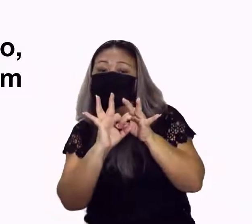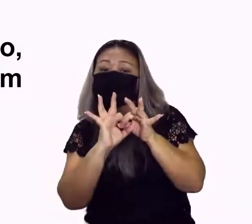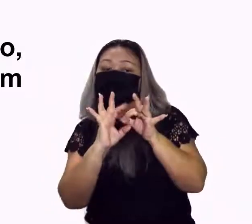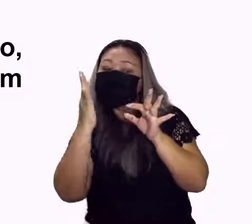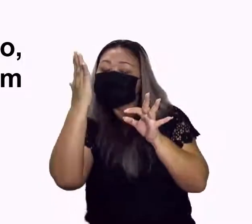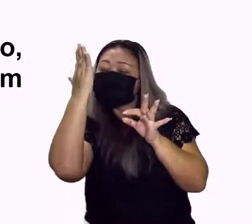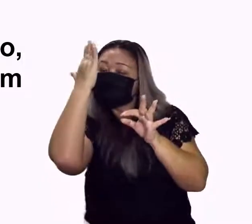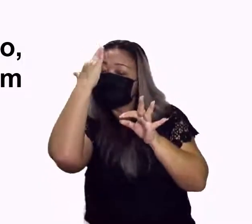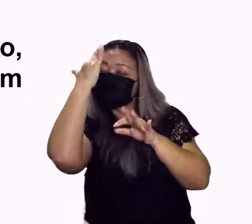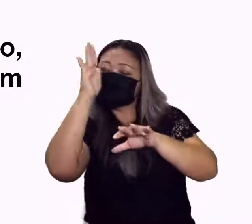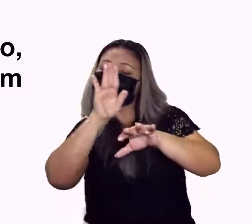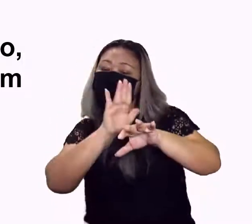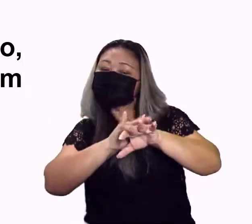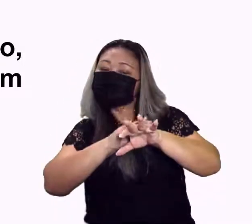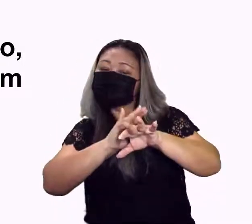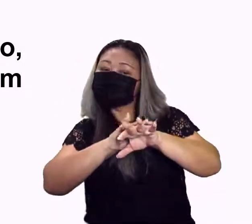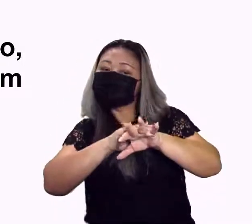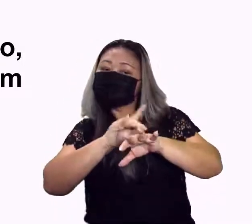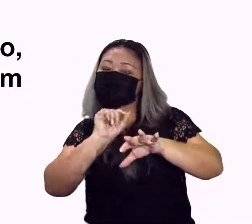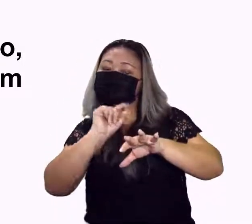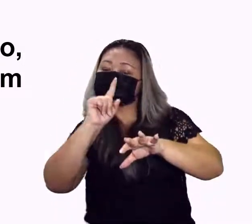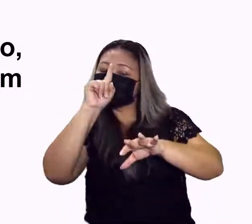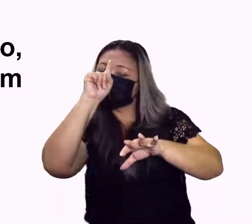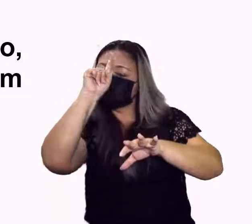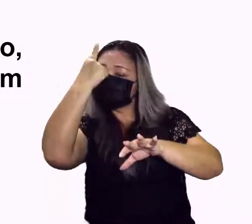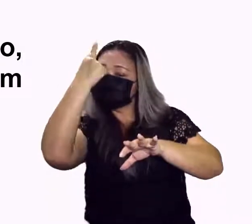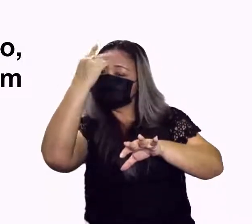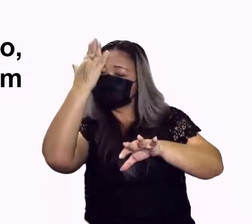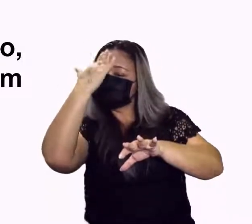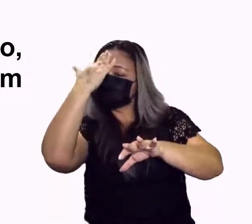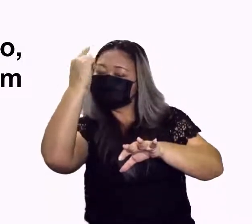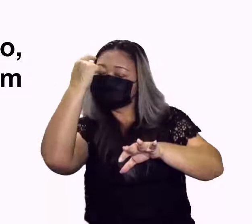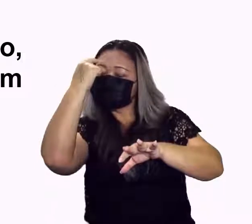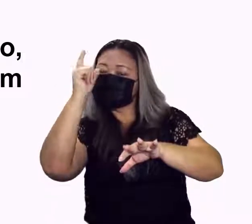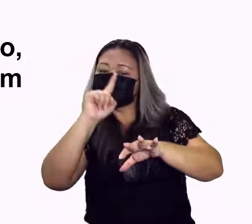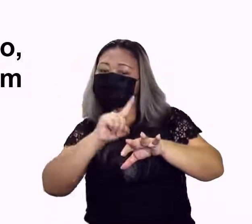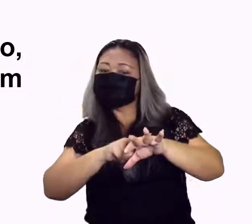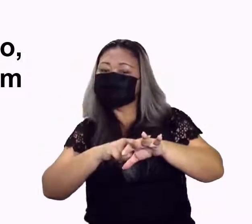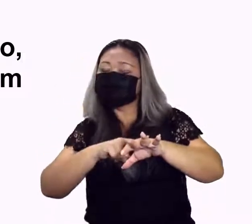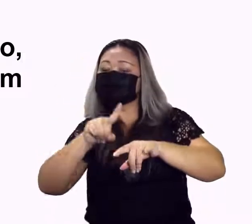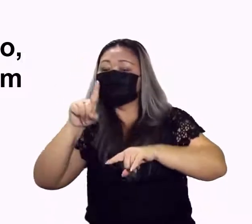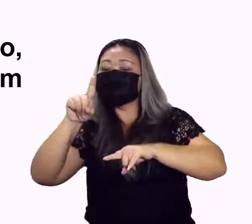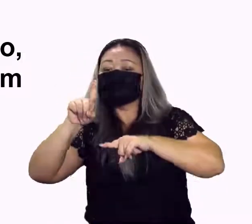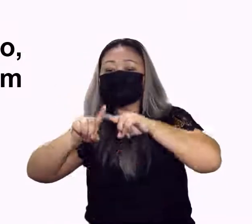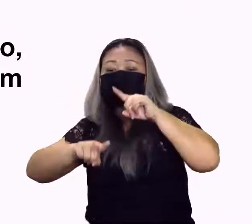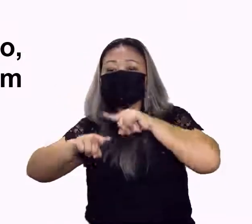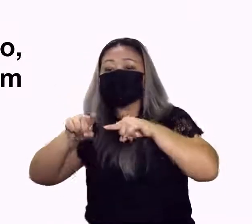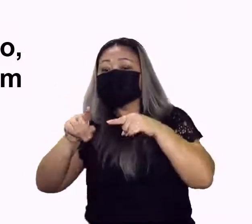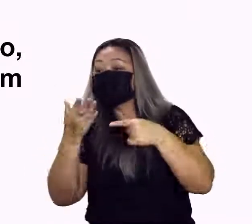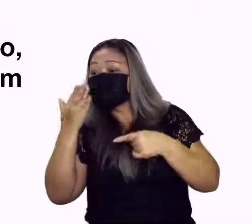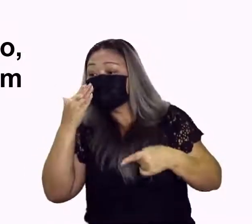aqui, ó. O conceito que eu crio, tá? E aqui o objeto.